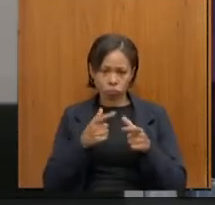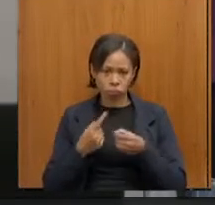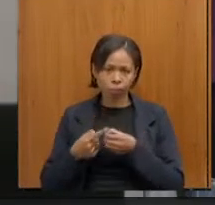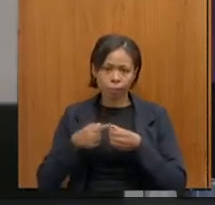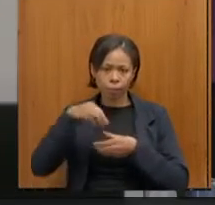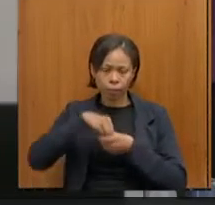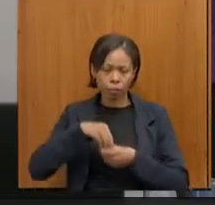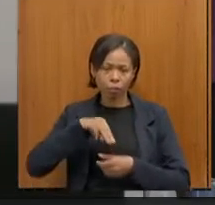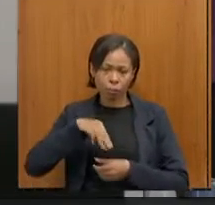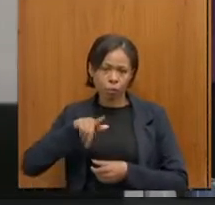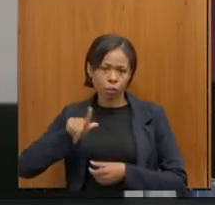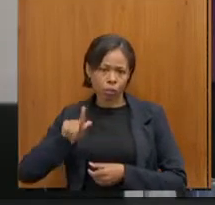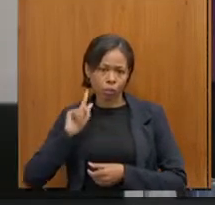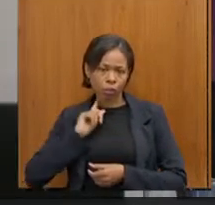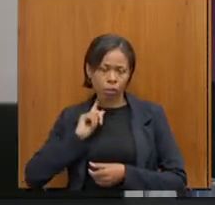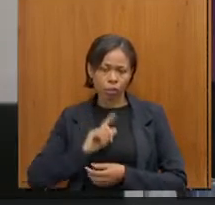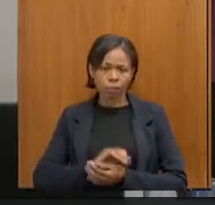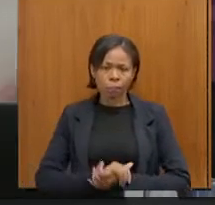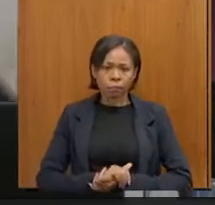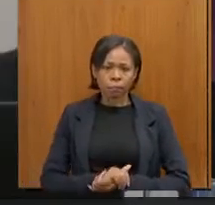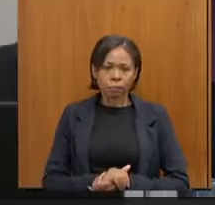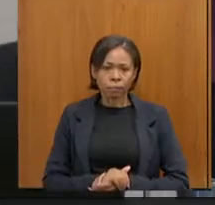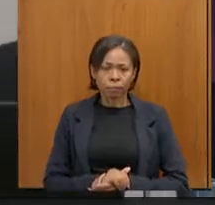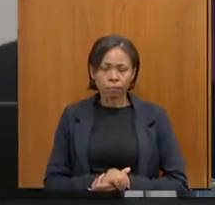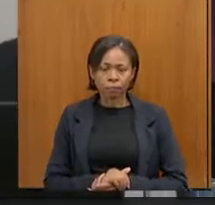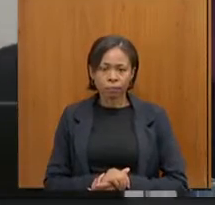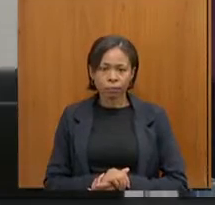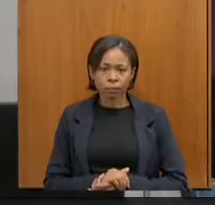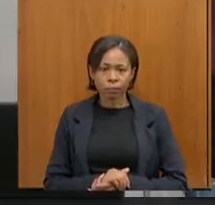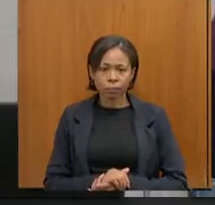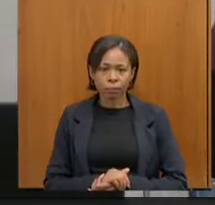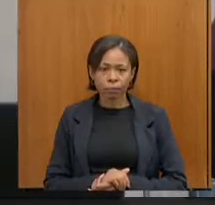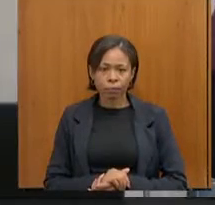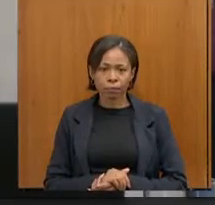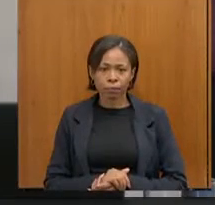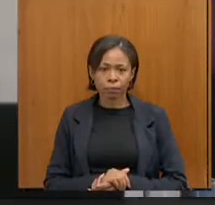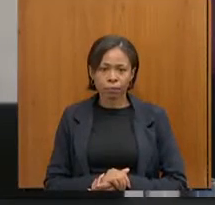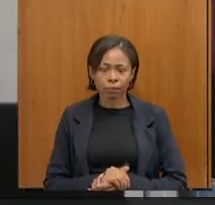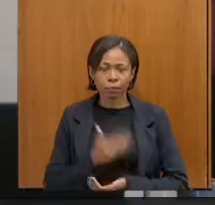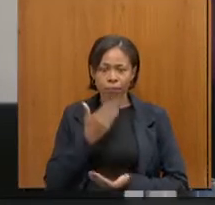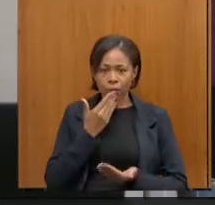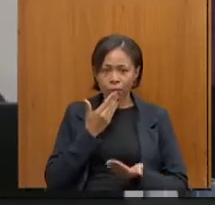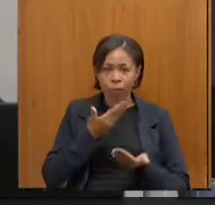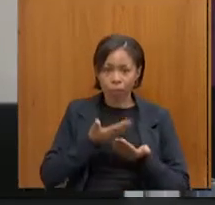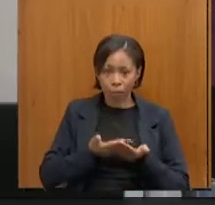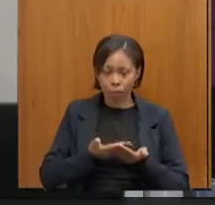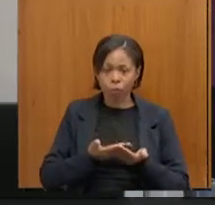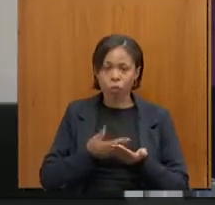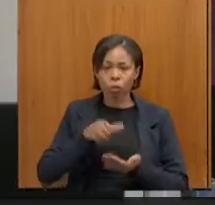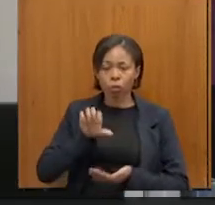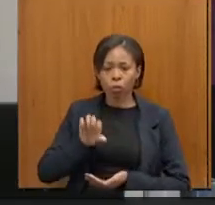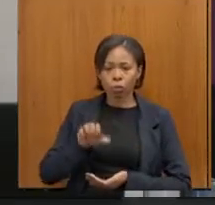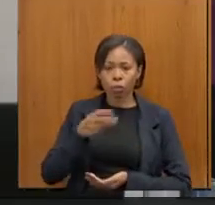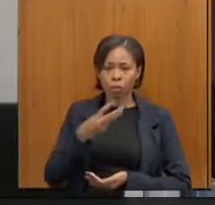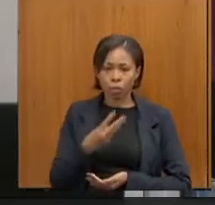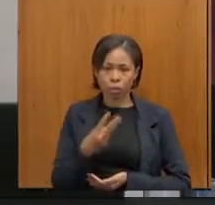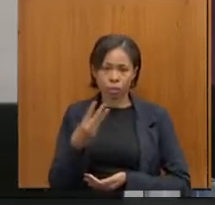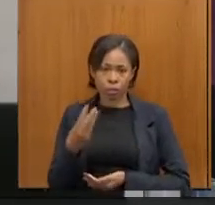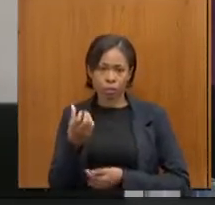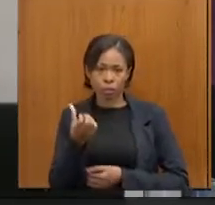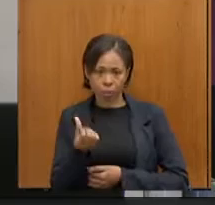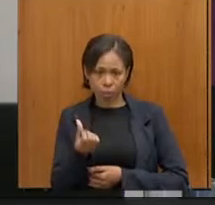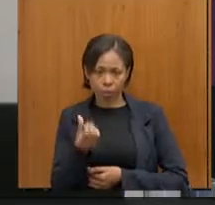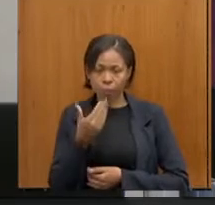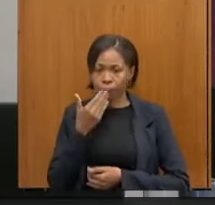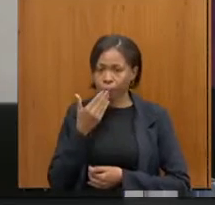as comissões 13/2001 Deputado A Leninha o requerimento de comissão 9336